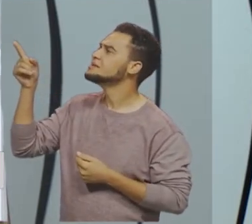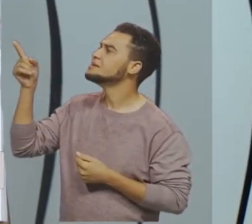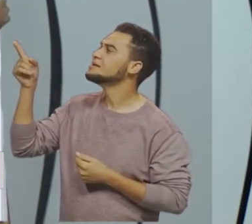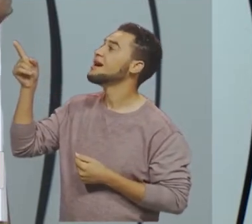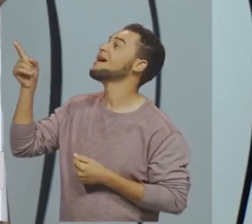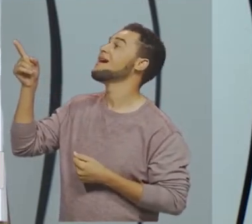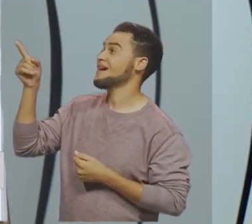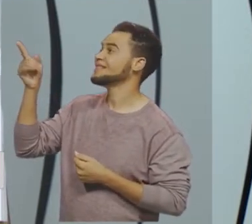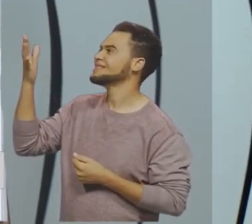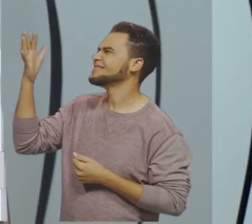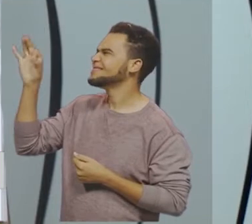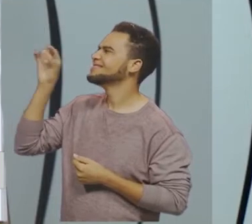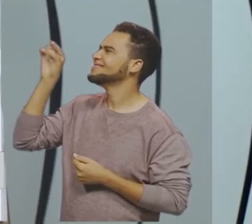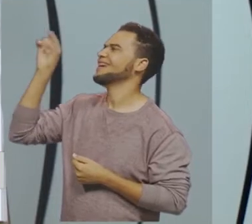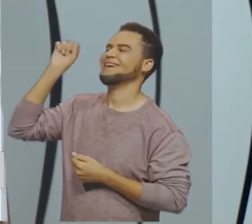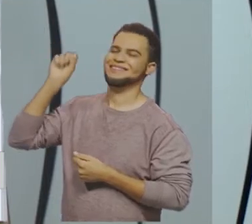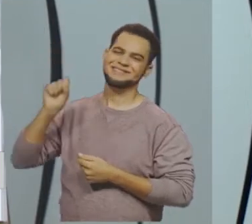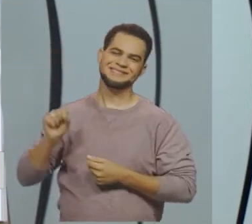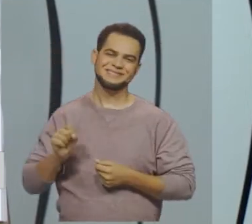10, tá?